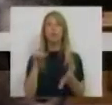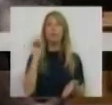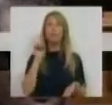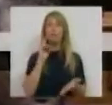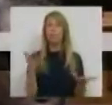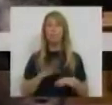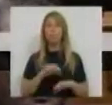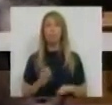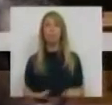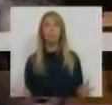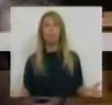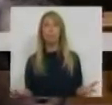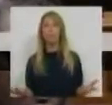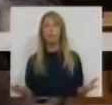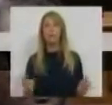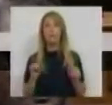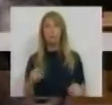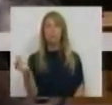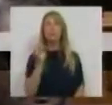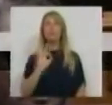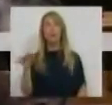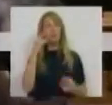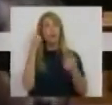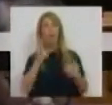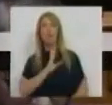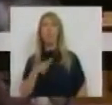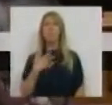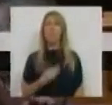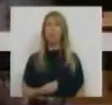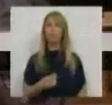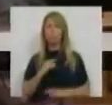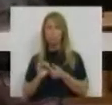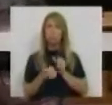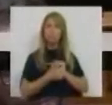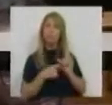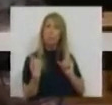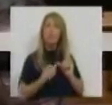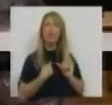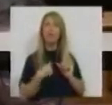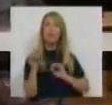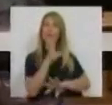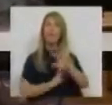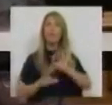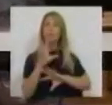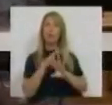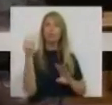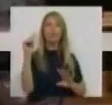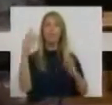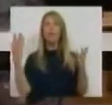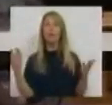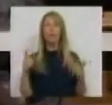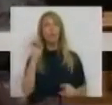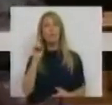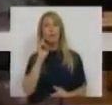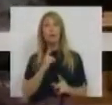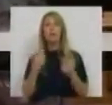causa e aqueles que a França trouxe ao mundo e que nos tornou a nós europeus tão únicos, os valores da liberdade,